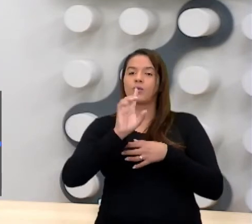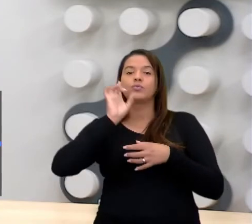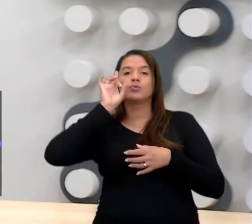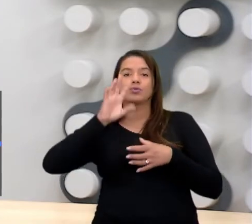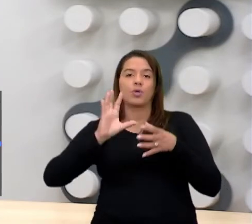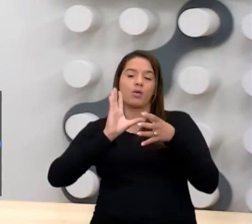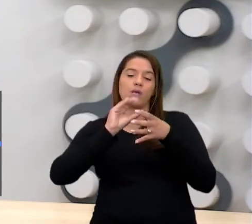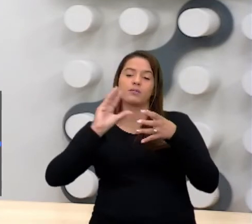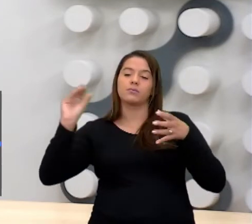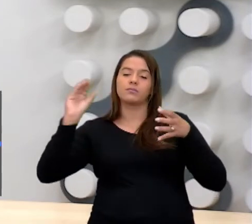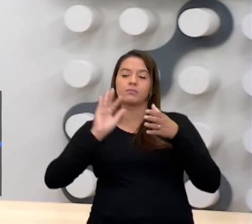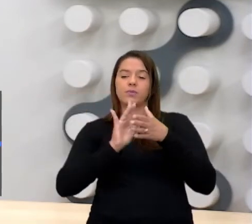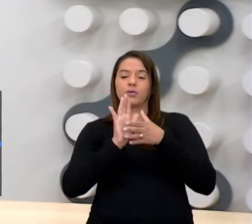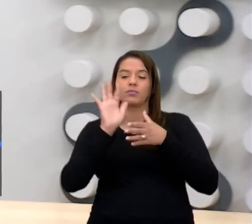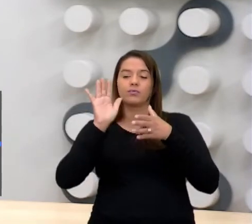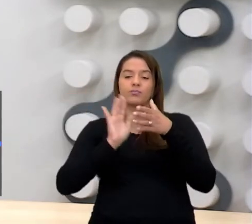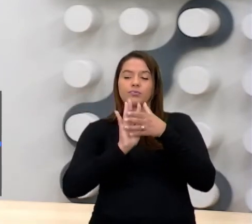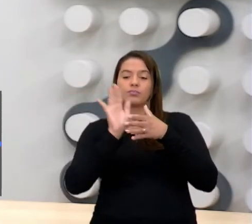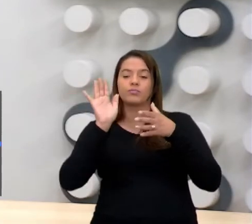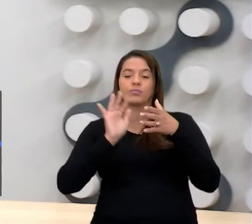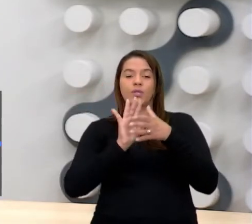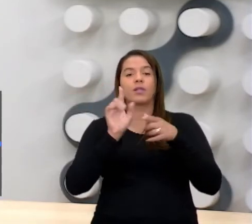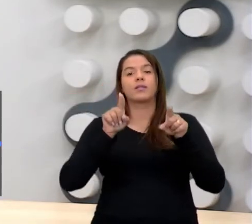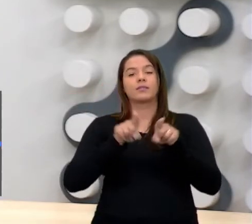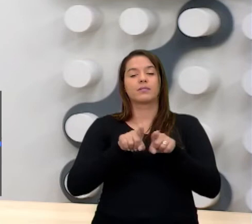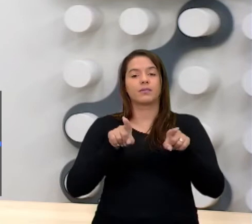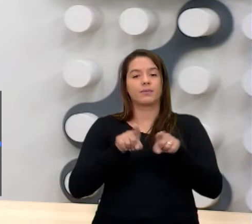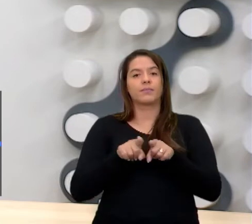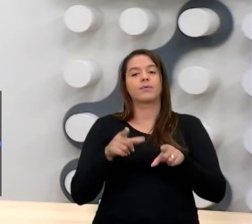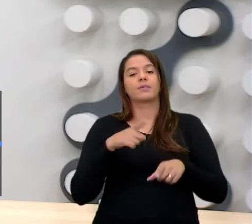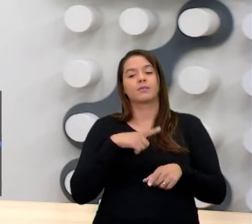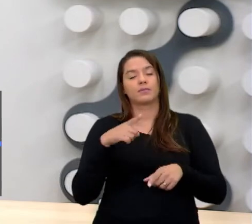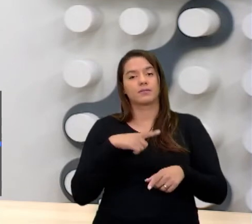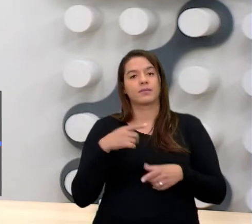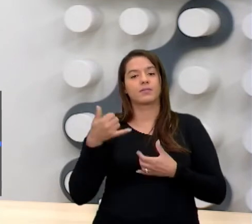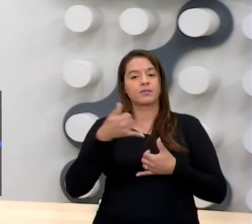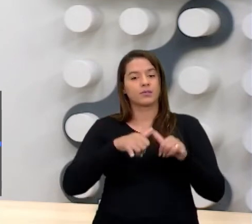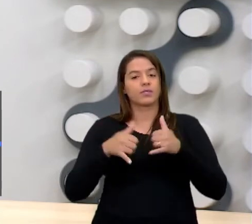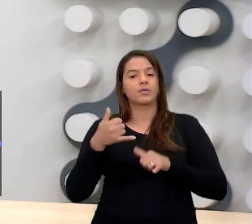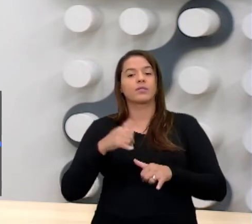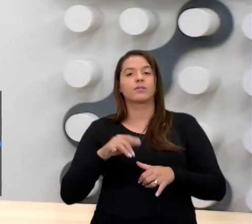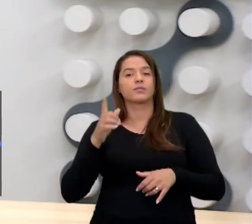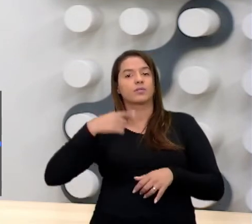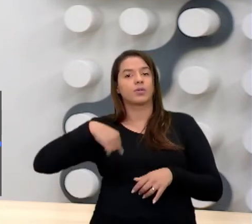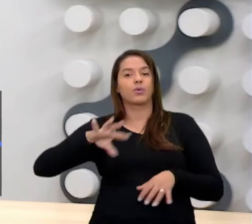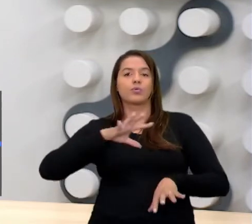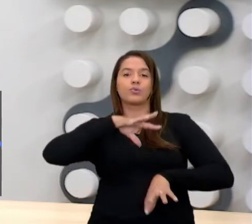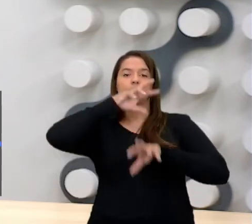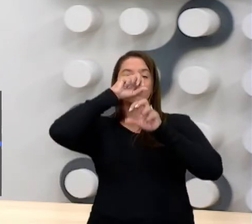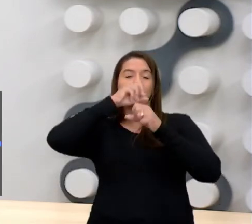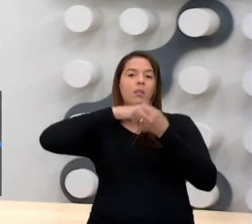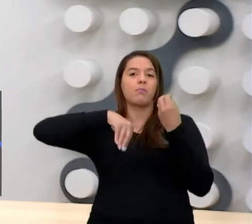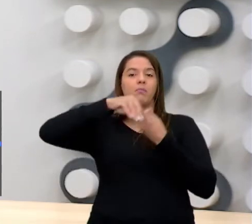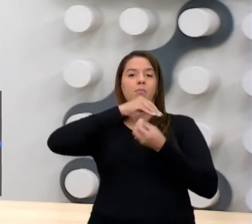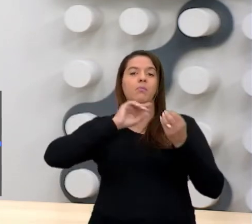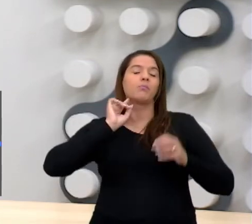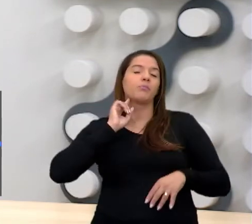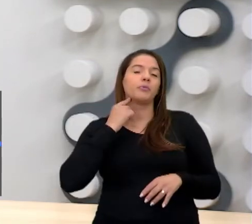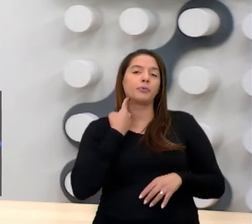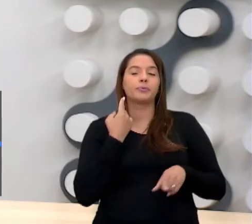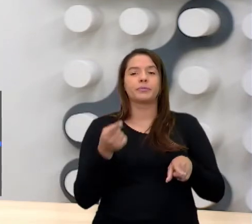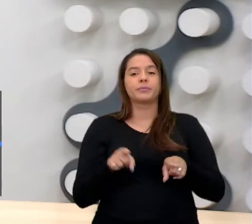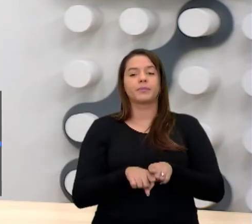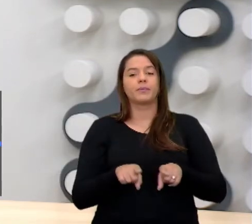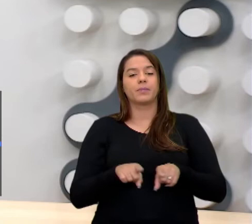até porque a cinza, ela também é um componente aí do interior do planeta que afeta a nossa superfície, né? Não só